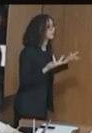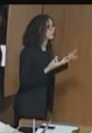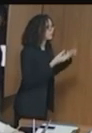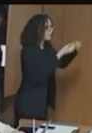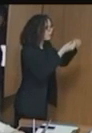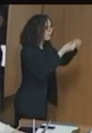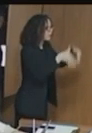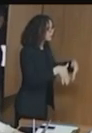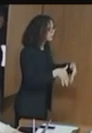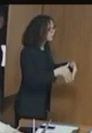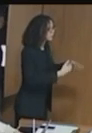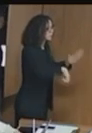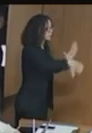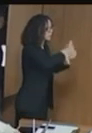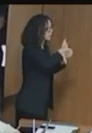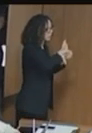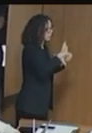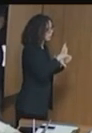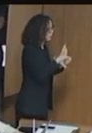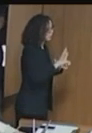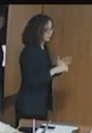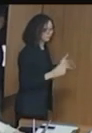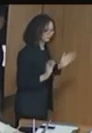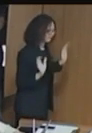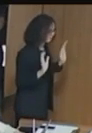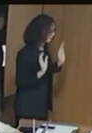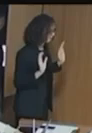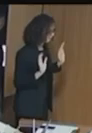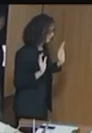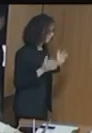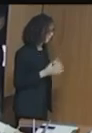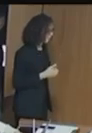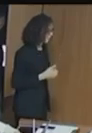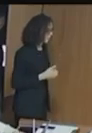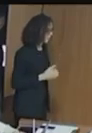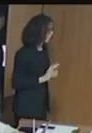prejudicá-lo, incriminá-lo? Isso não procede. Isso não procede.